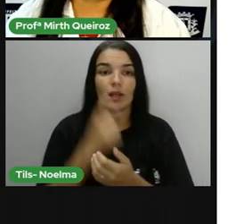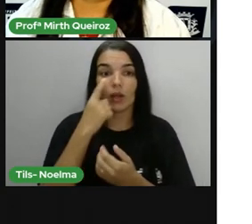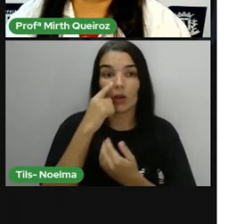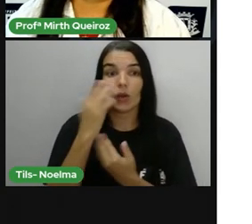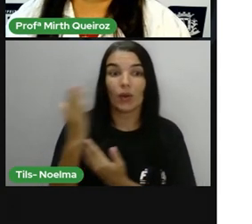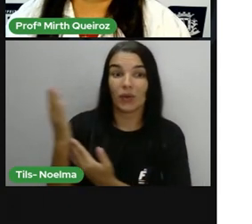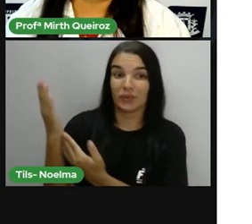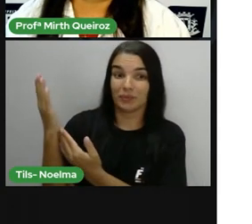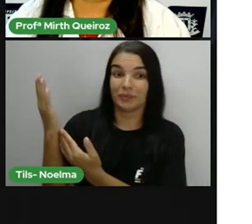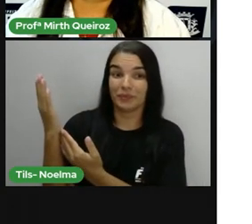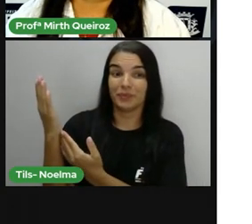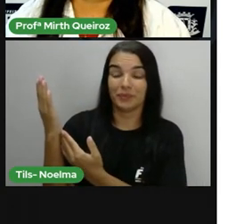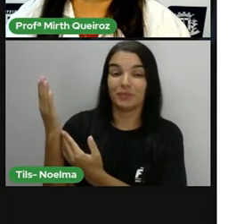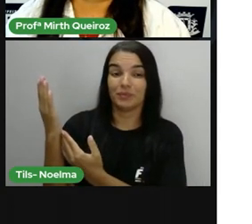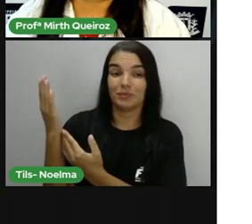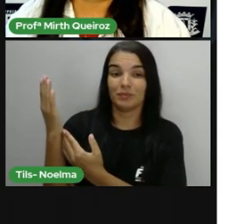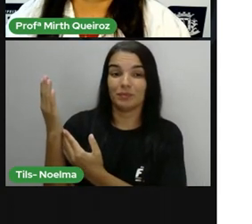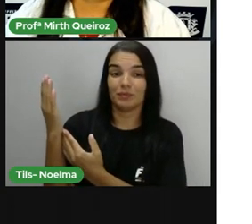Olha a Lagoa Salgada aqui.